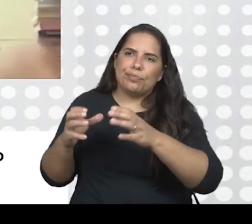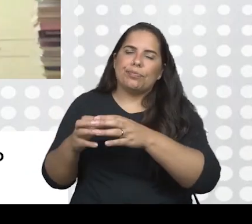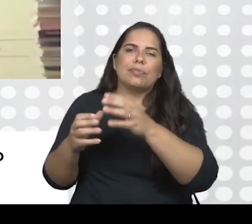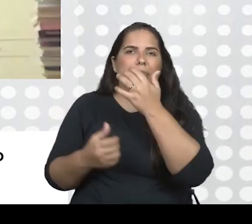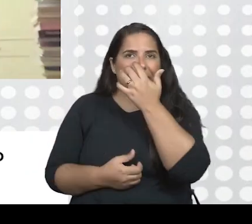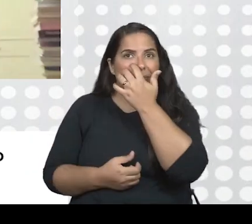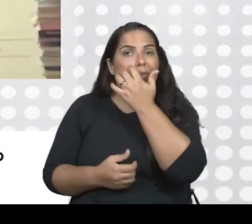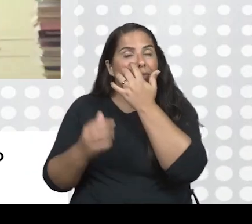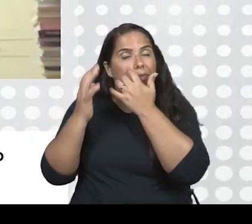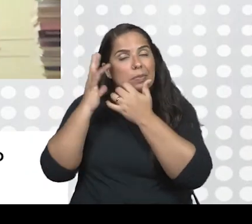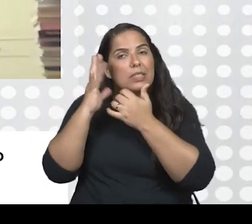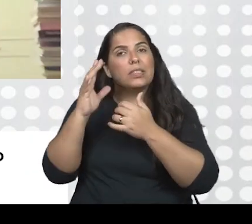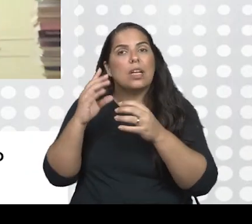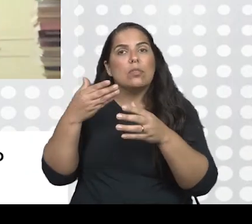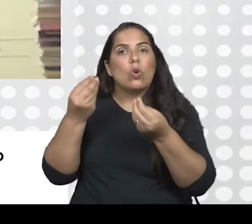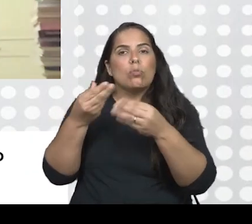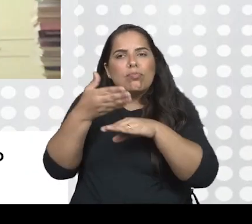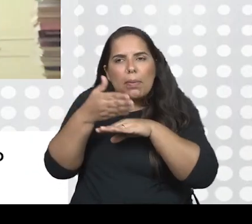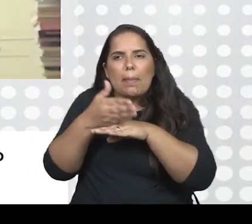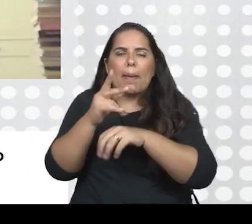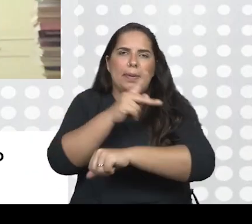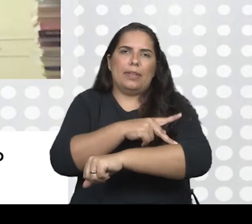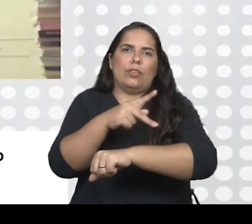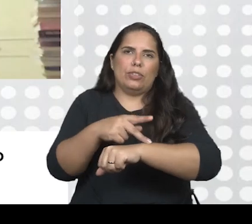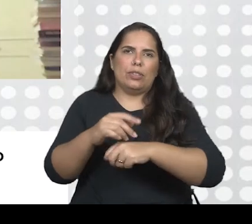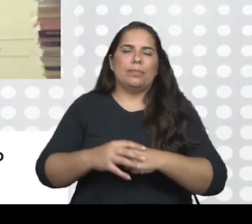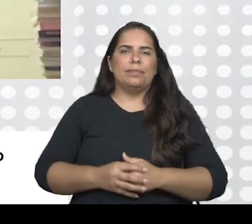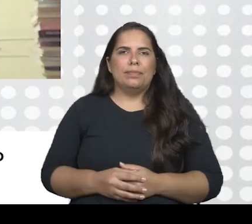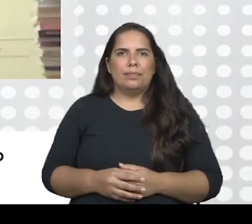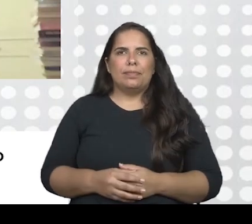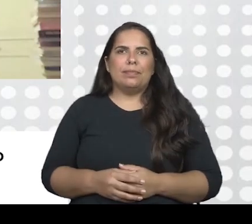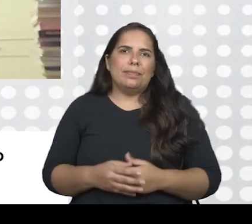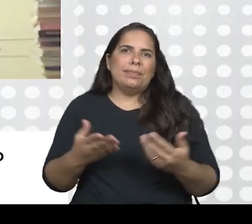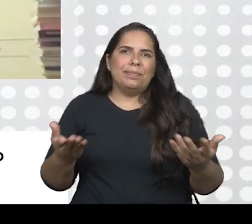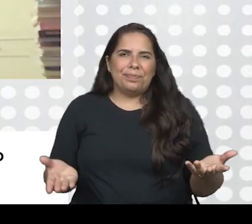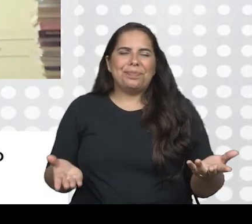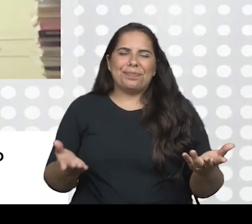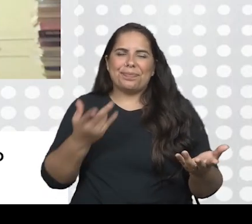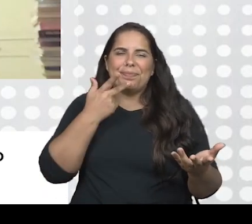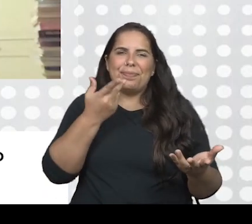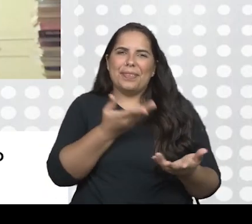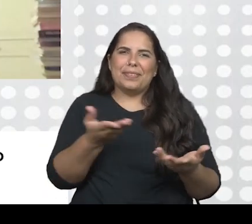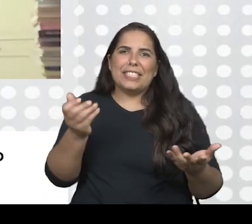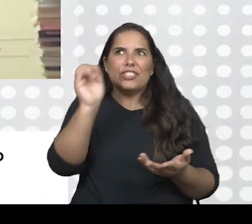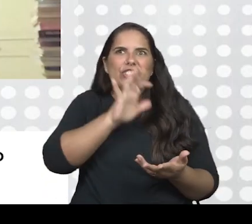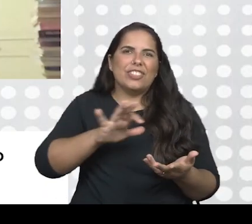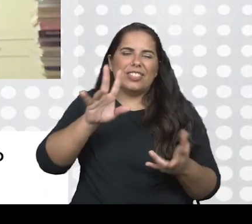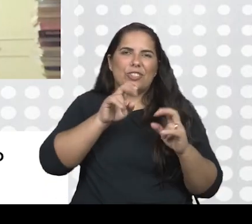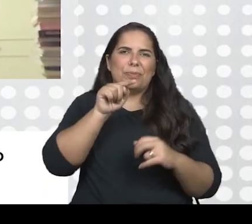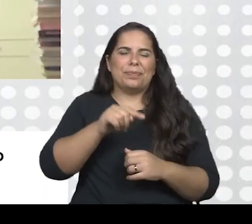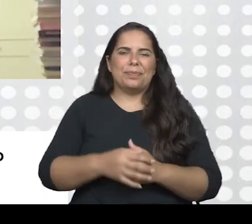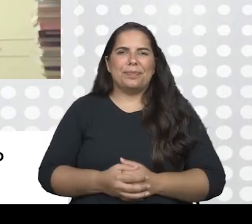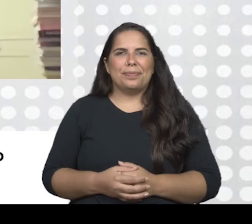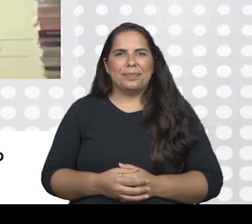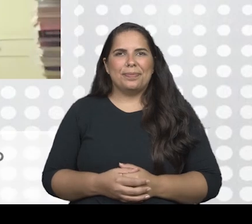para pensar a sua intervenção pedagógica. Eu acho que é isso que eu tenho aqui para dizer em linhas gerais sobre essa temática.